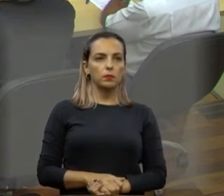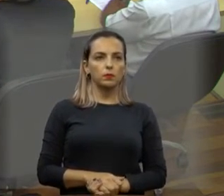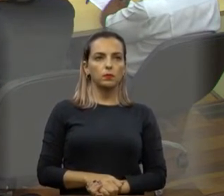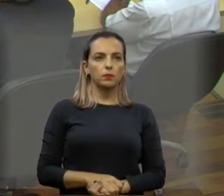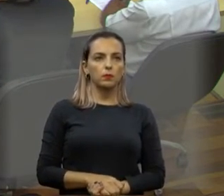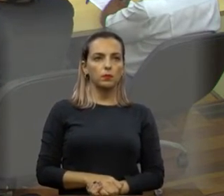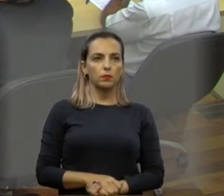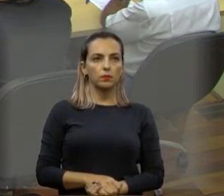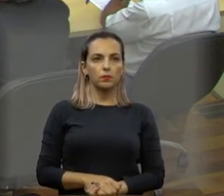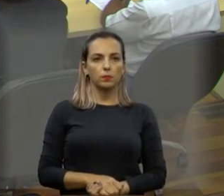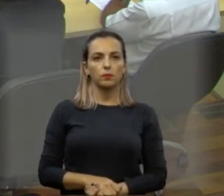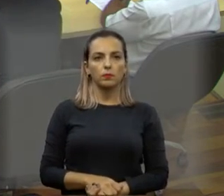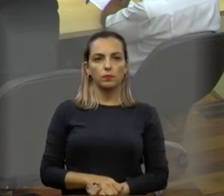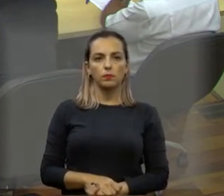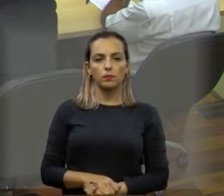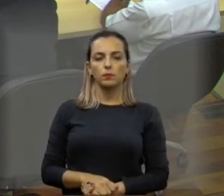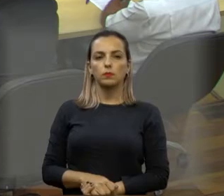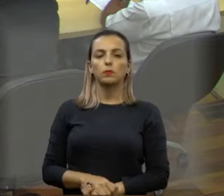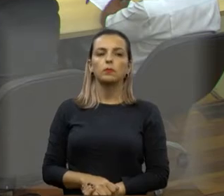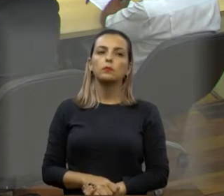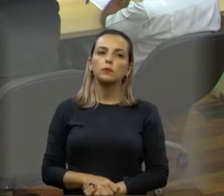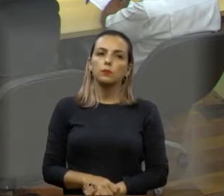E aí